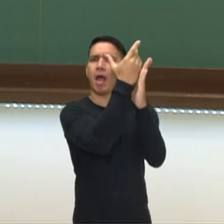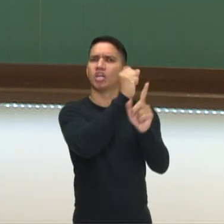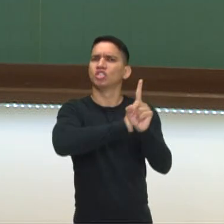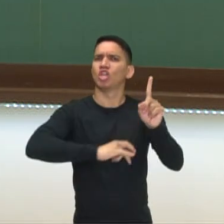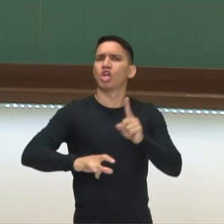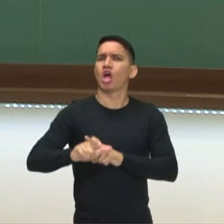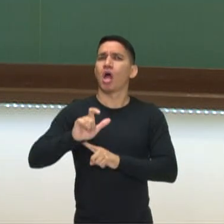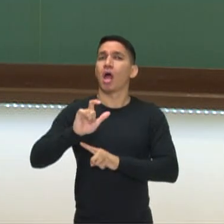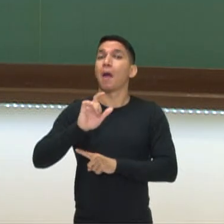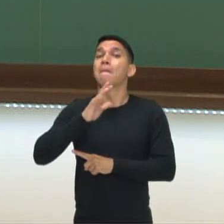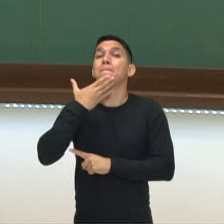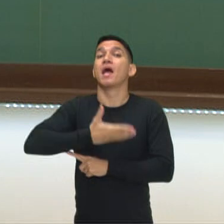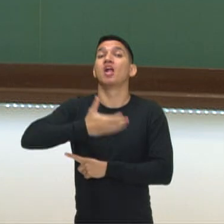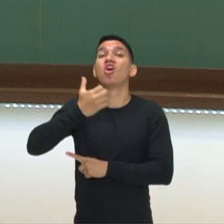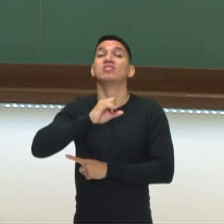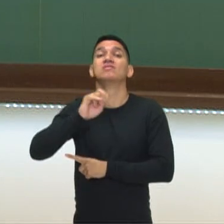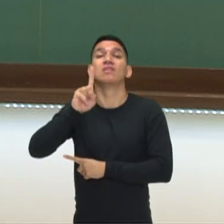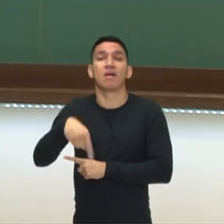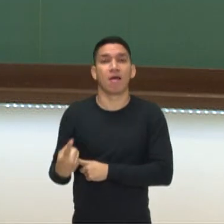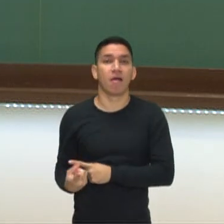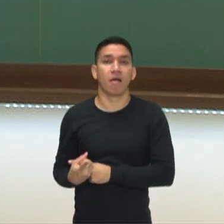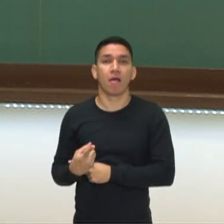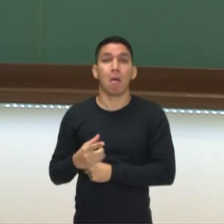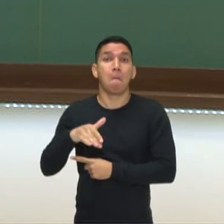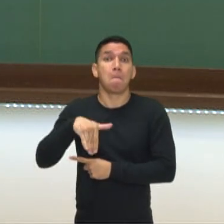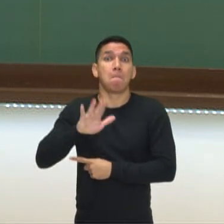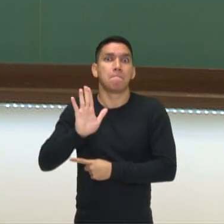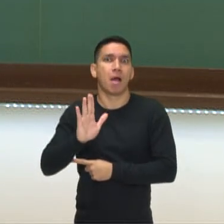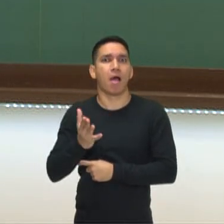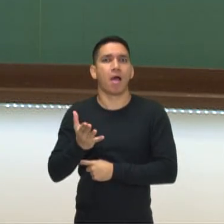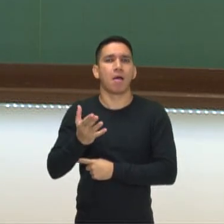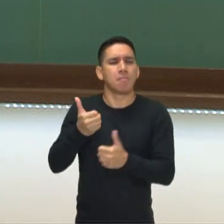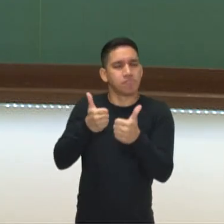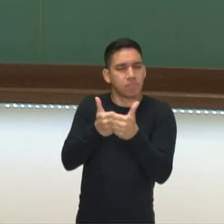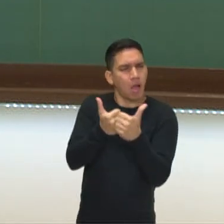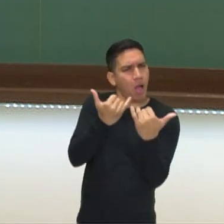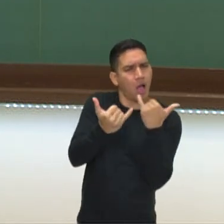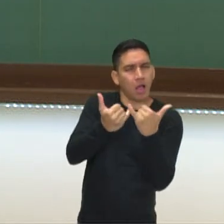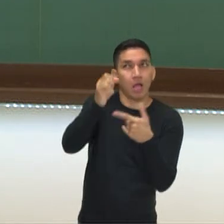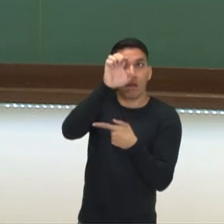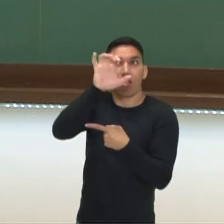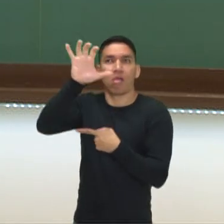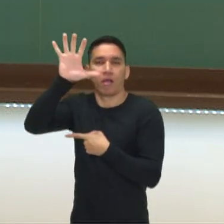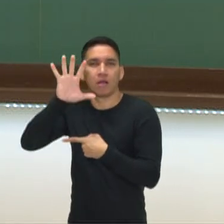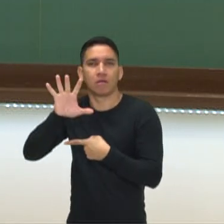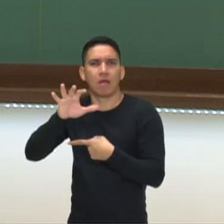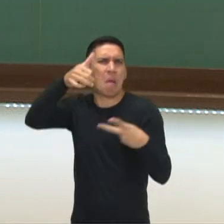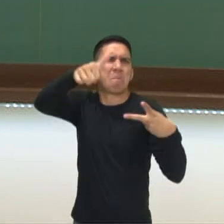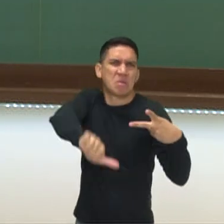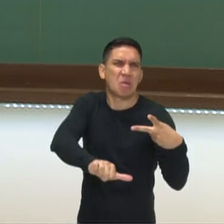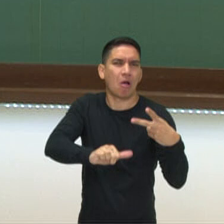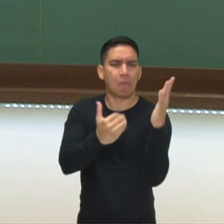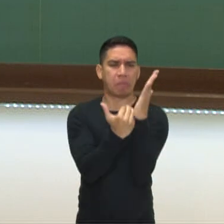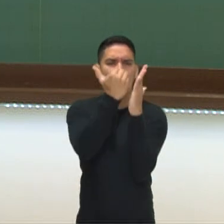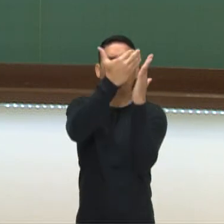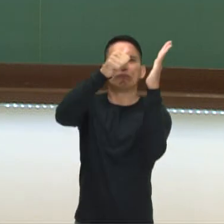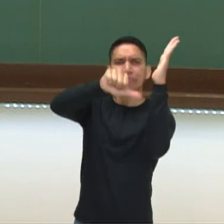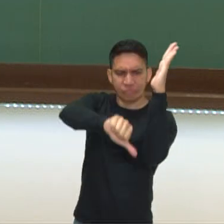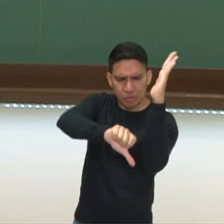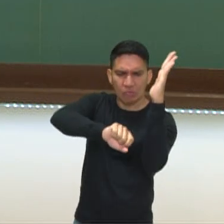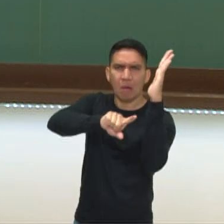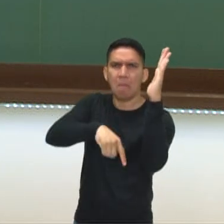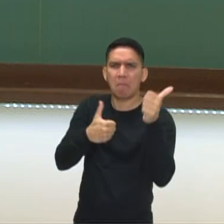seria melhor caso ele fosse mais próximo do europeu e pior caso ele fosse mais próximo do indígena ou do